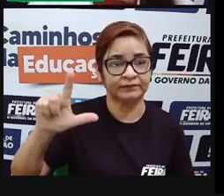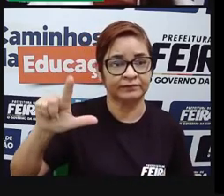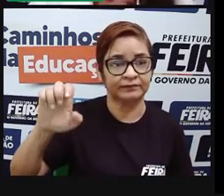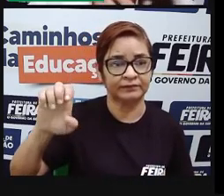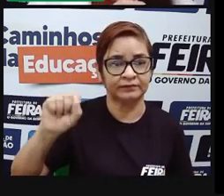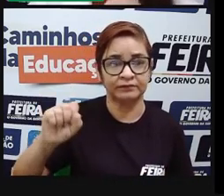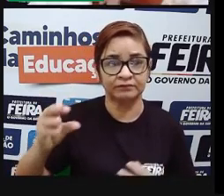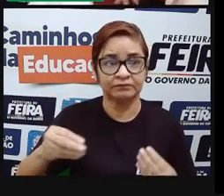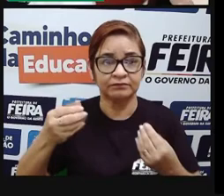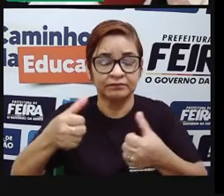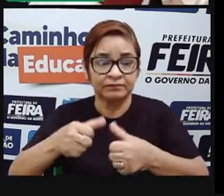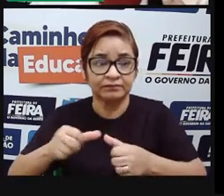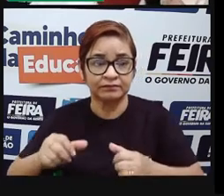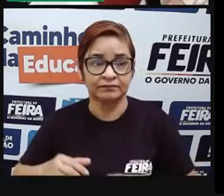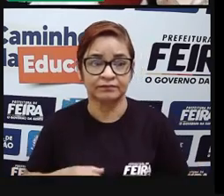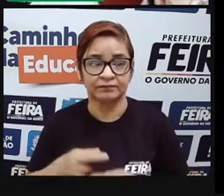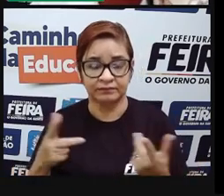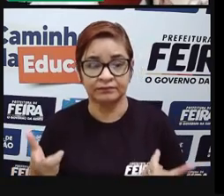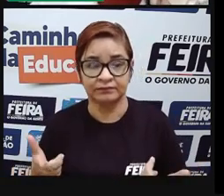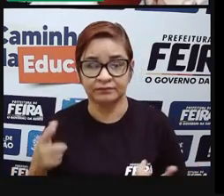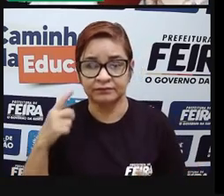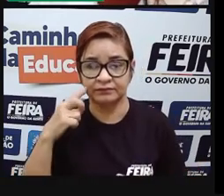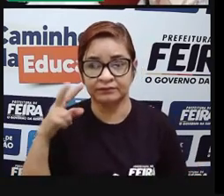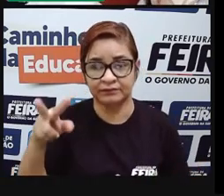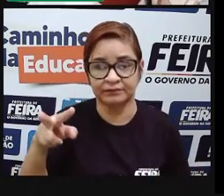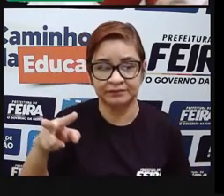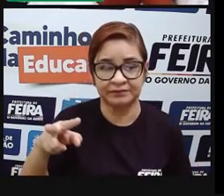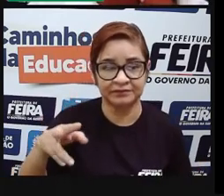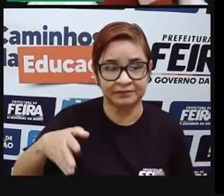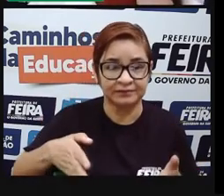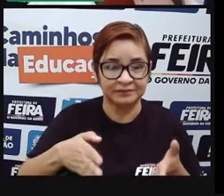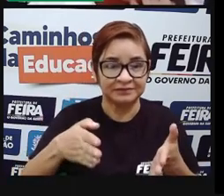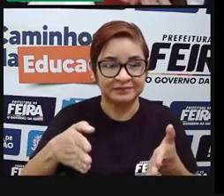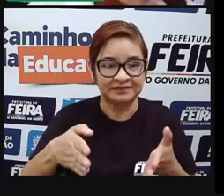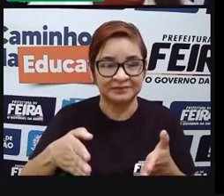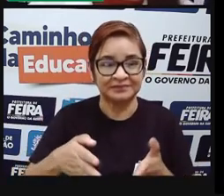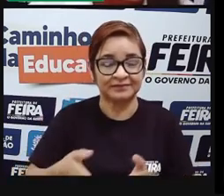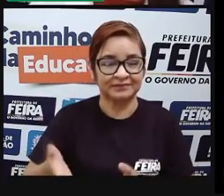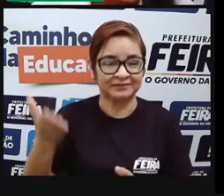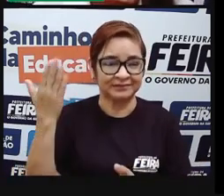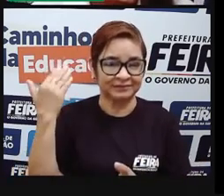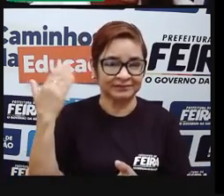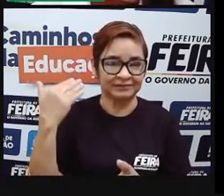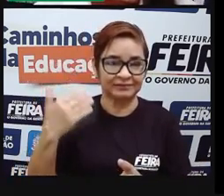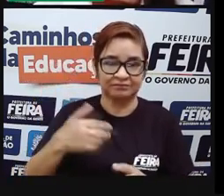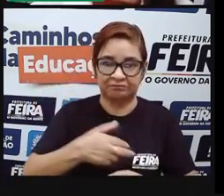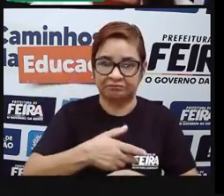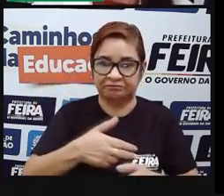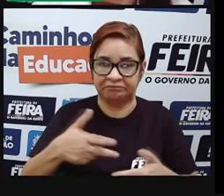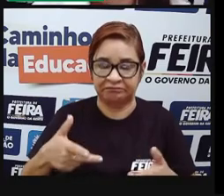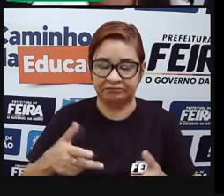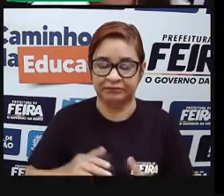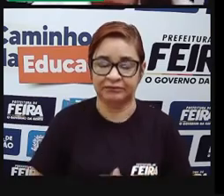modificou né é uma reportagem atual que mostra onde e dessa parte aqui ó